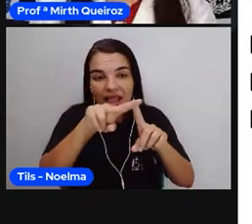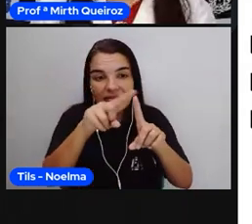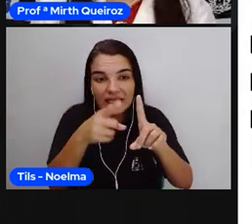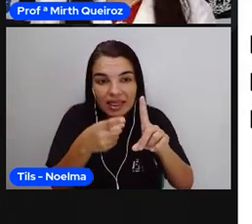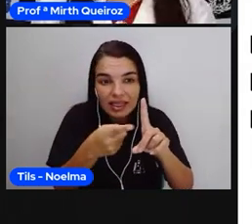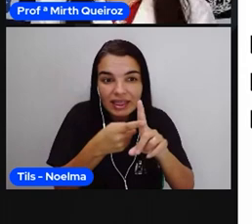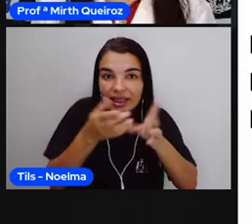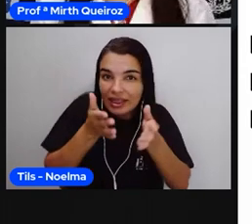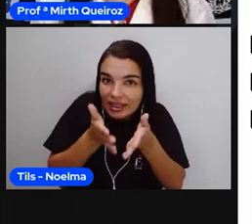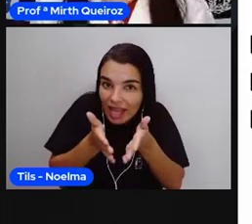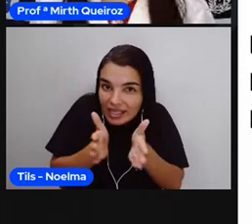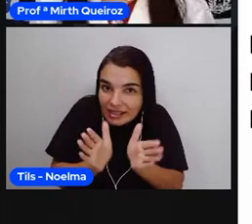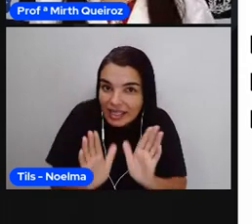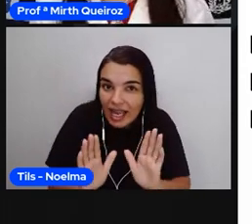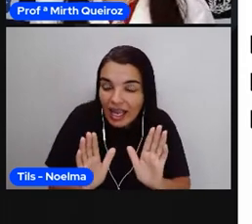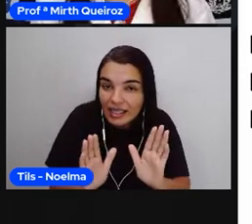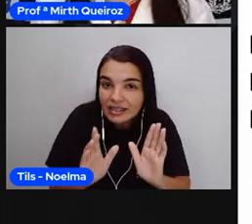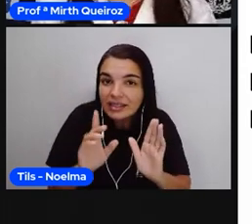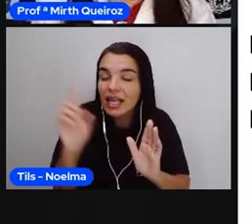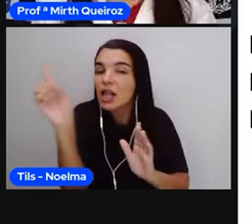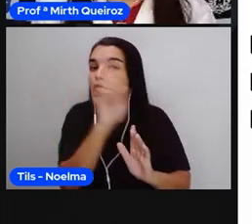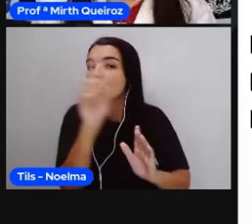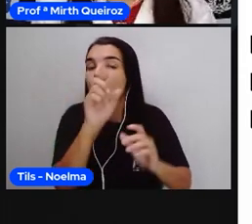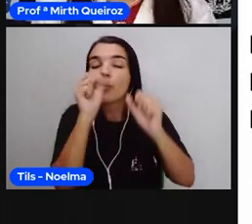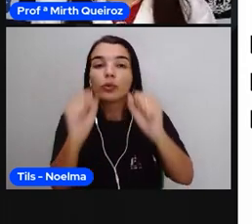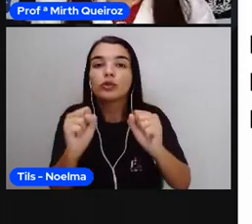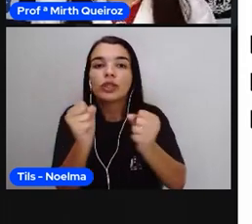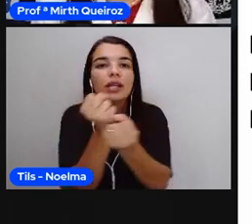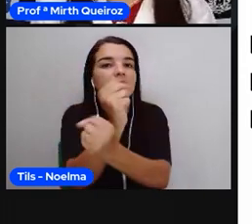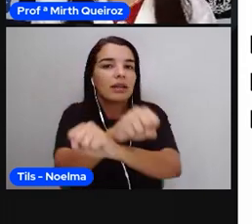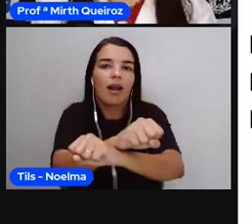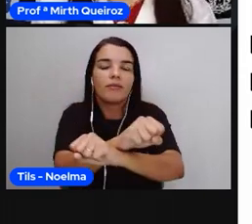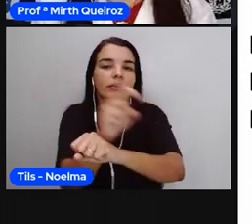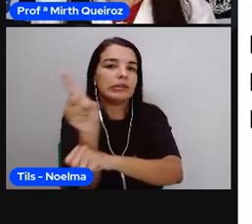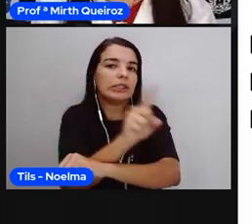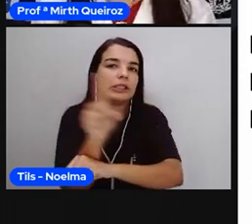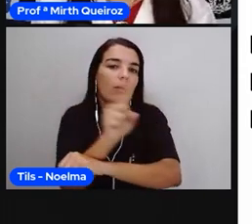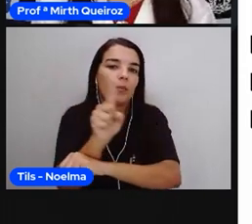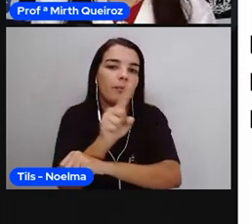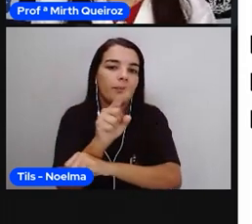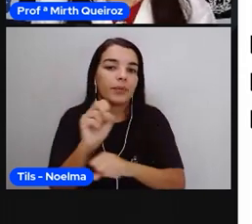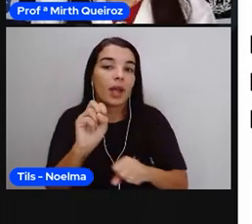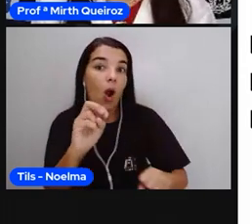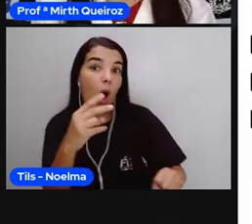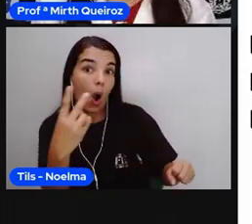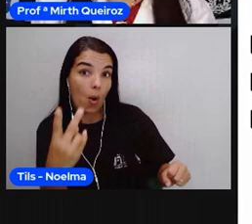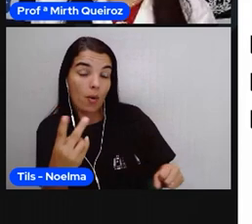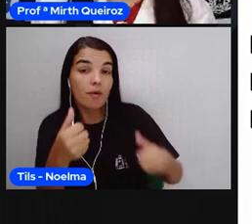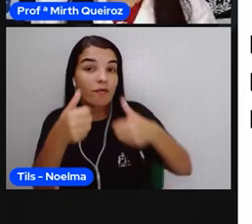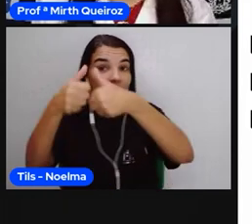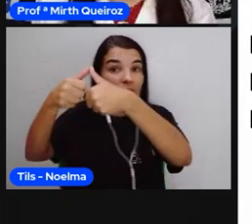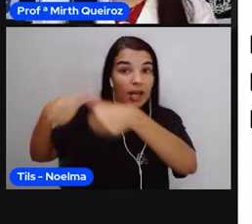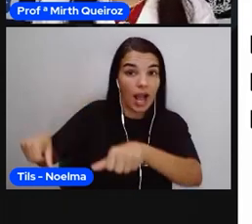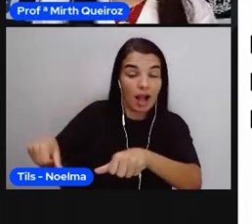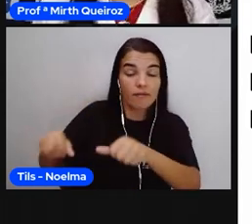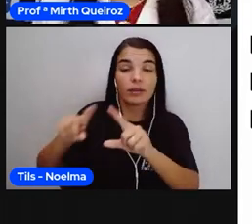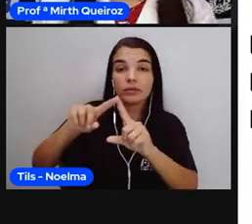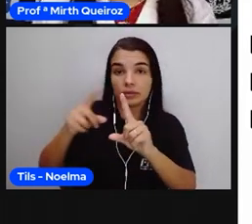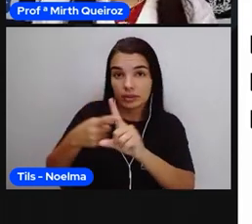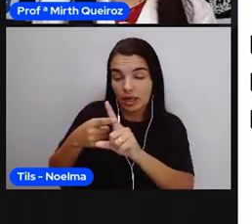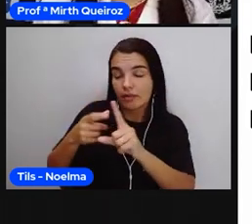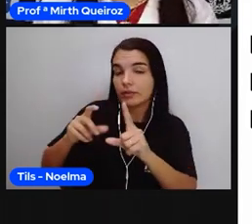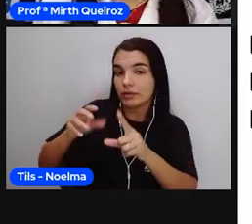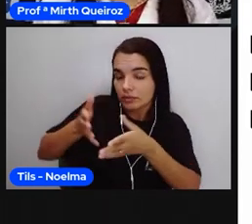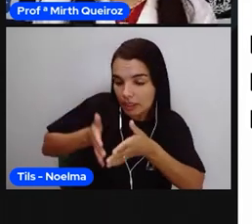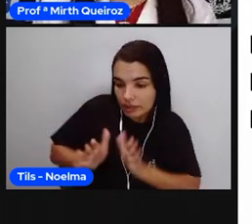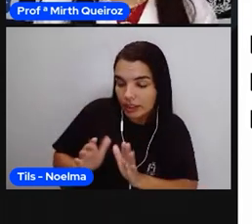duas situações, ou elas ficavam com a mãe, né? Os donos das fazendas permitiam ficar com a mãe, com as